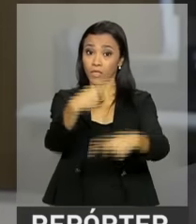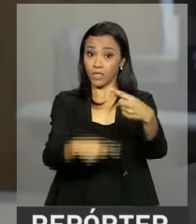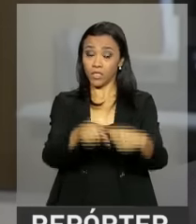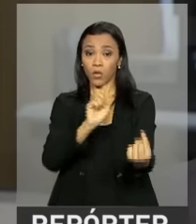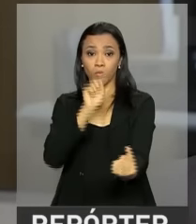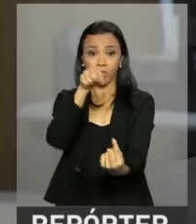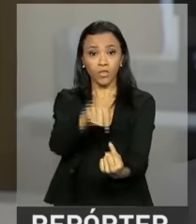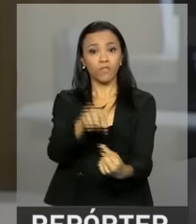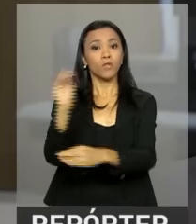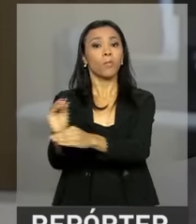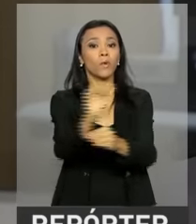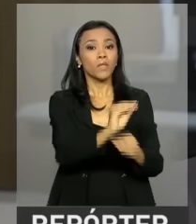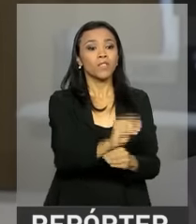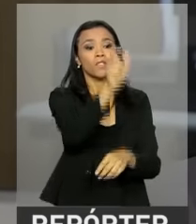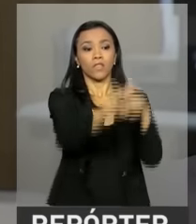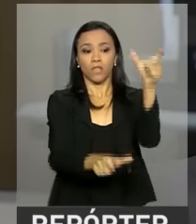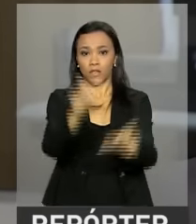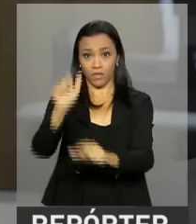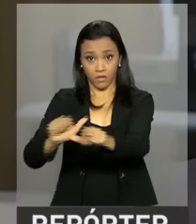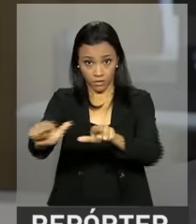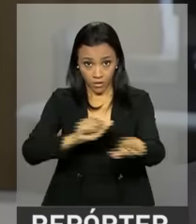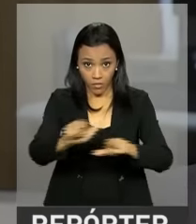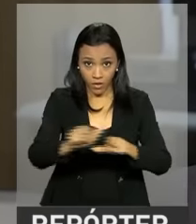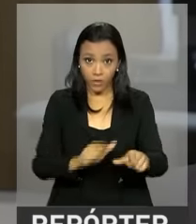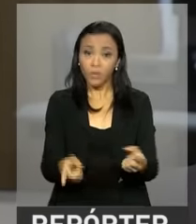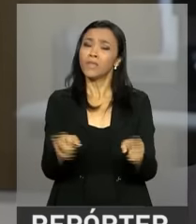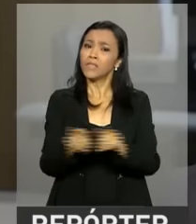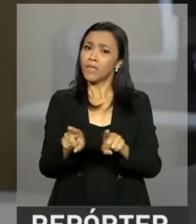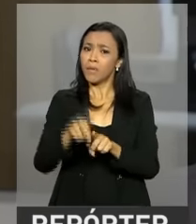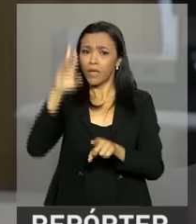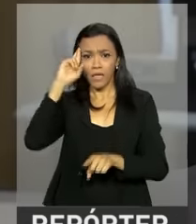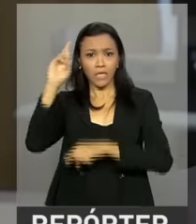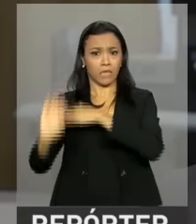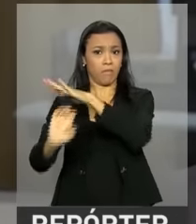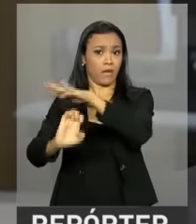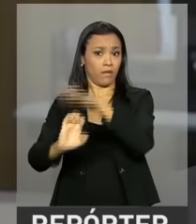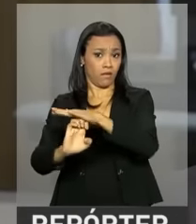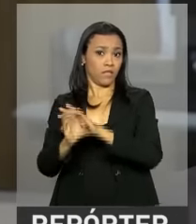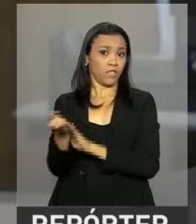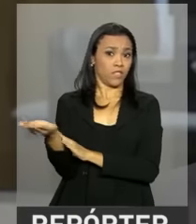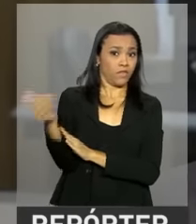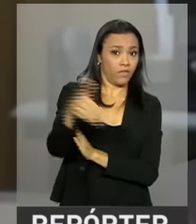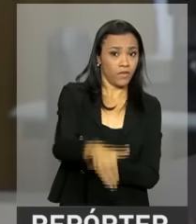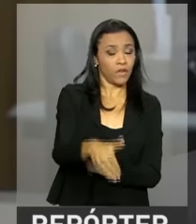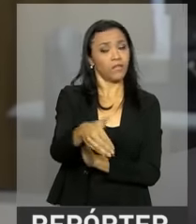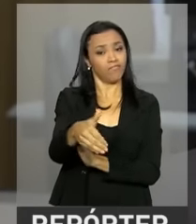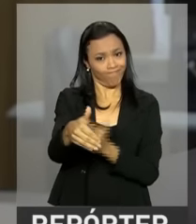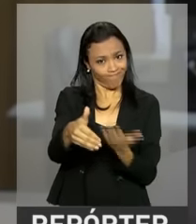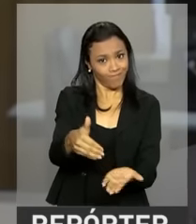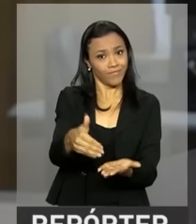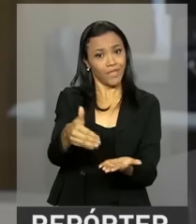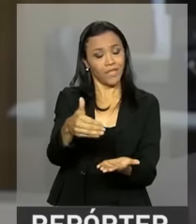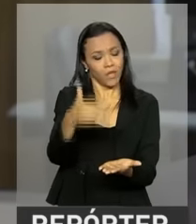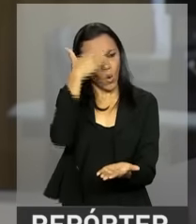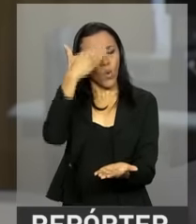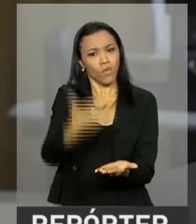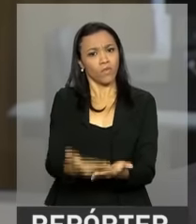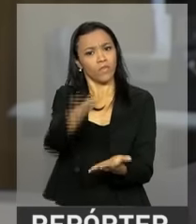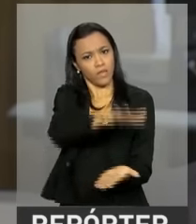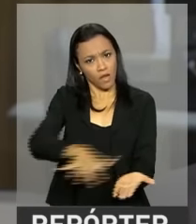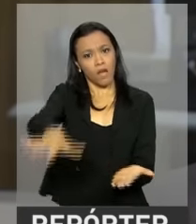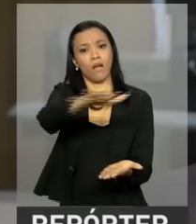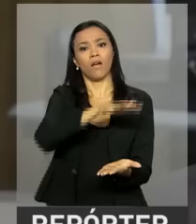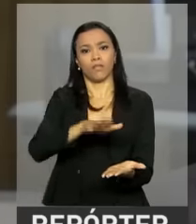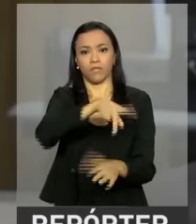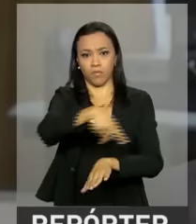trabalhador e os investidores principalmente o investidor que investe no capital tem que ter a confiança de segurança jurídica nos seus contratos